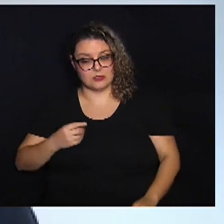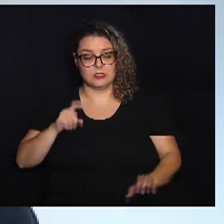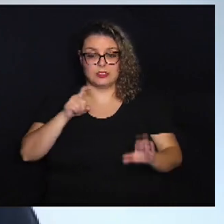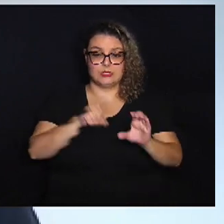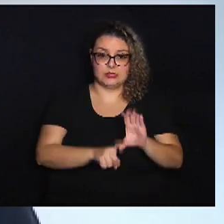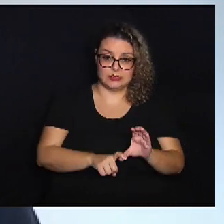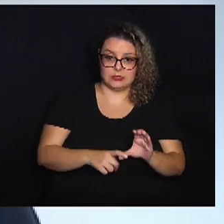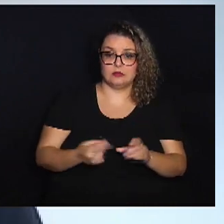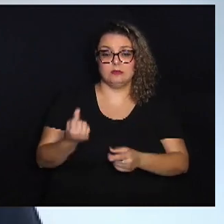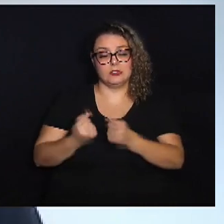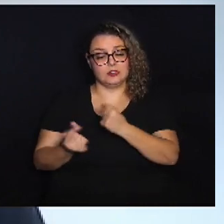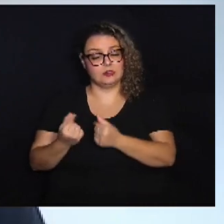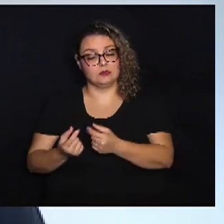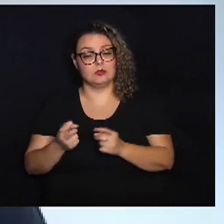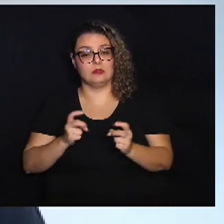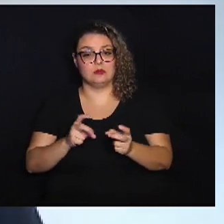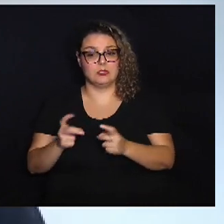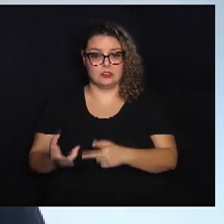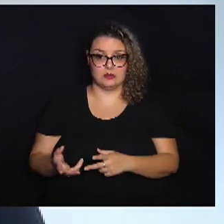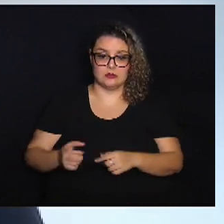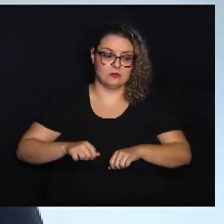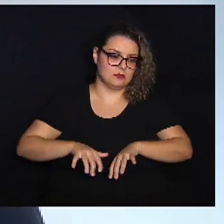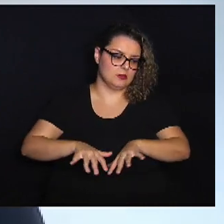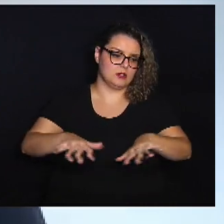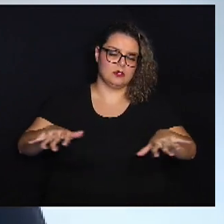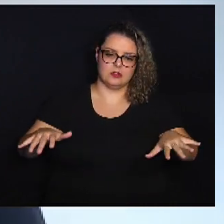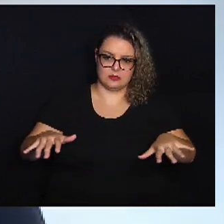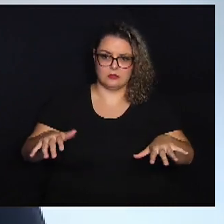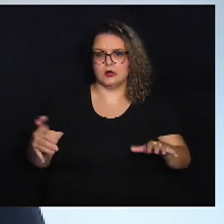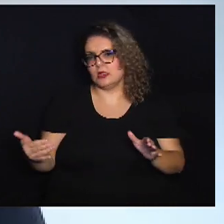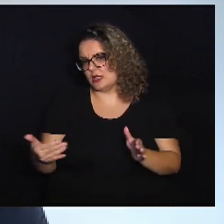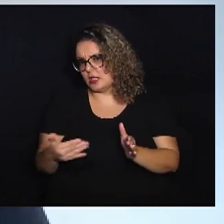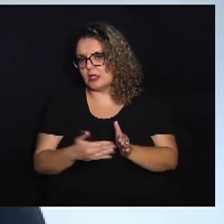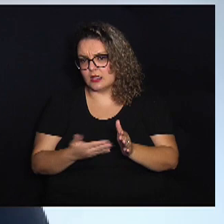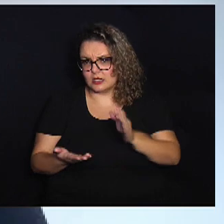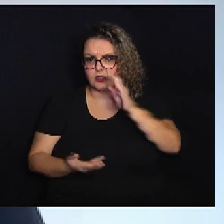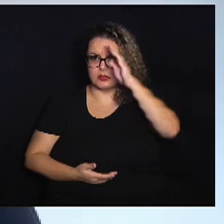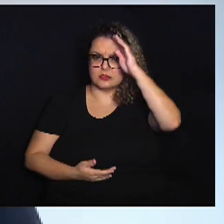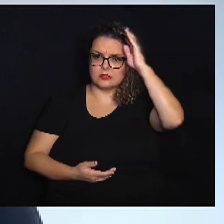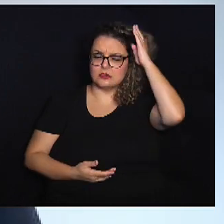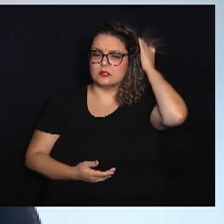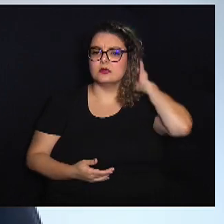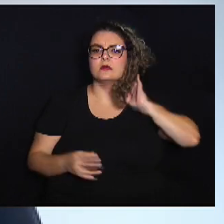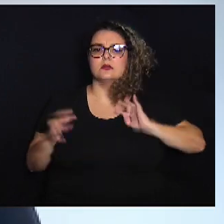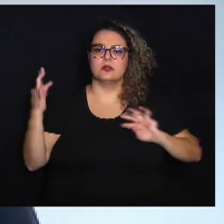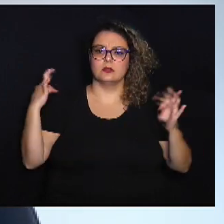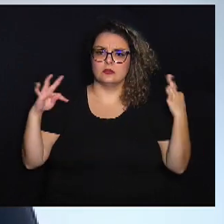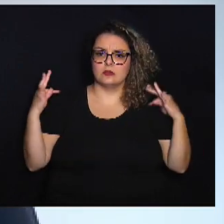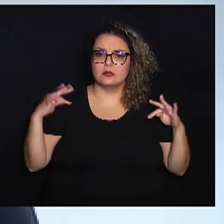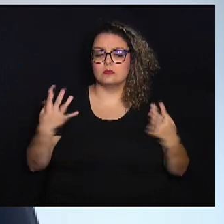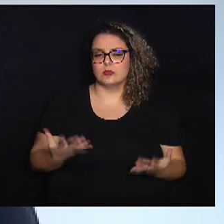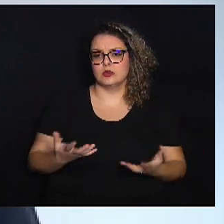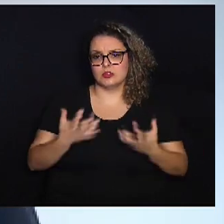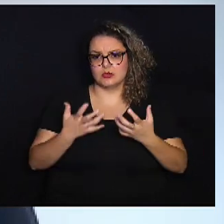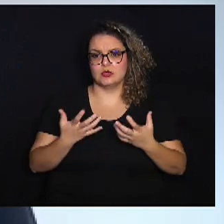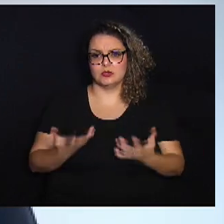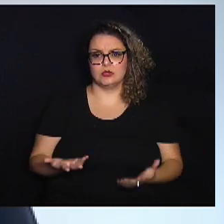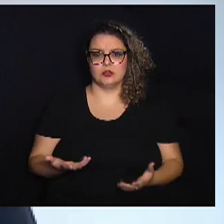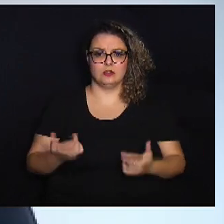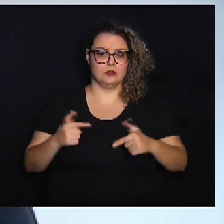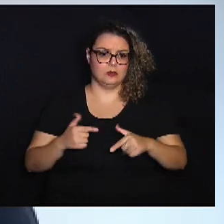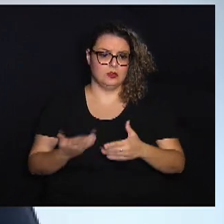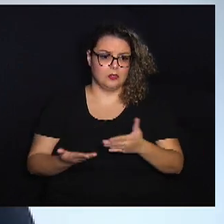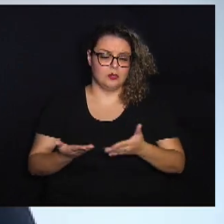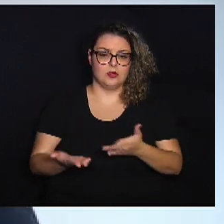delas economicamente e para uma grande, e até mesmo para os turistas, para os veranistas que querem um ambiente preservado, não